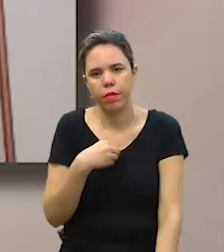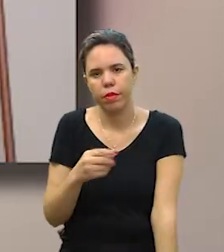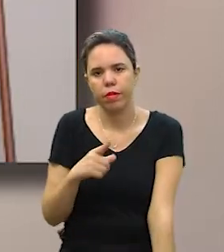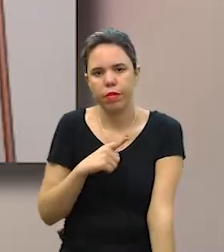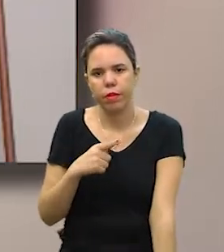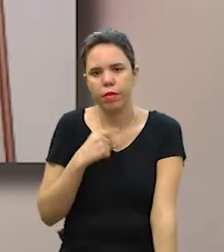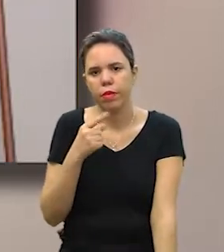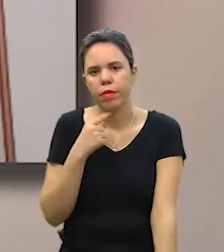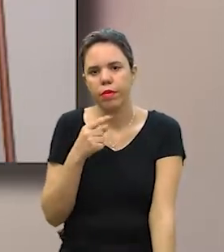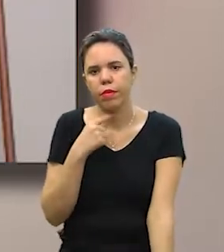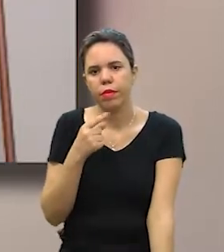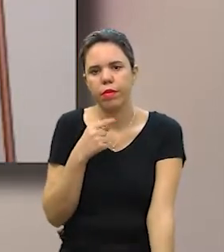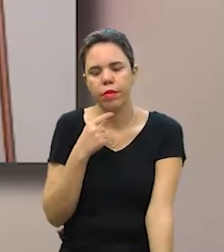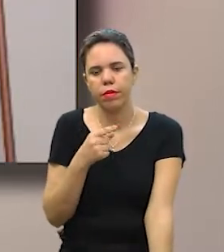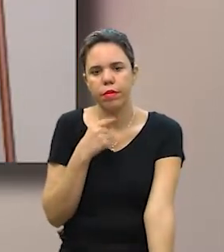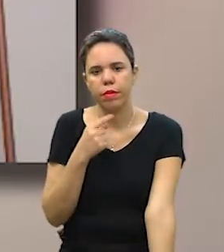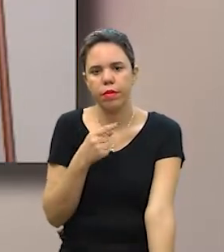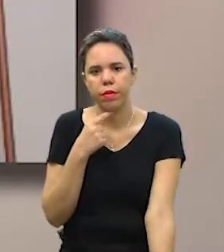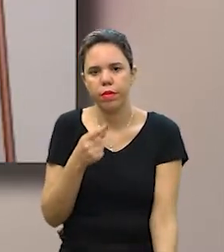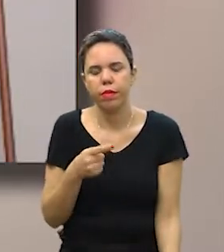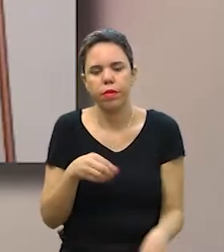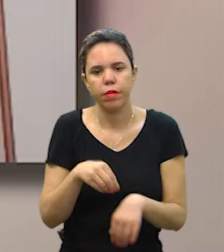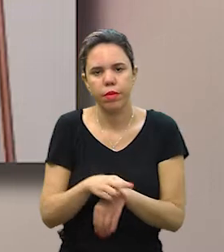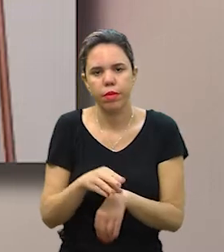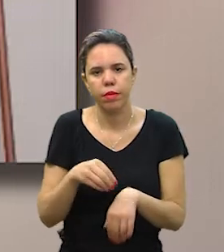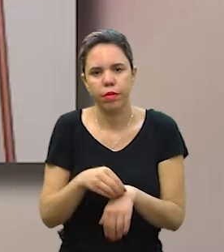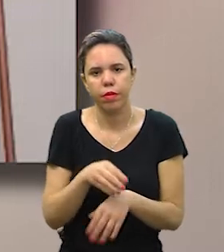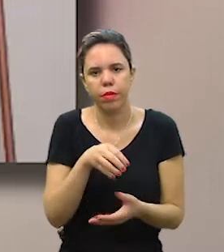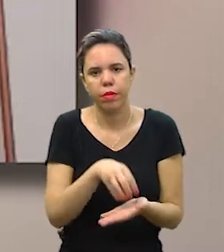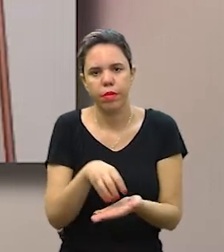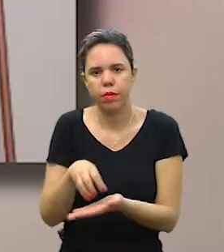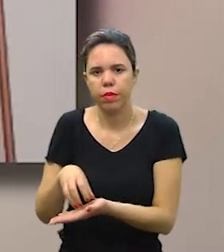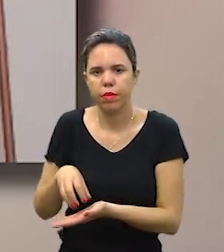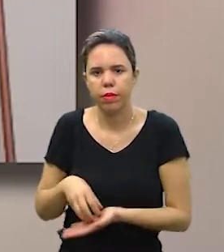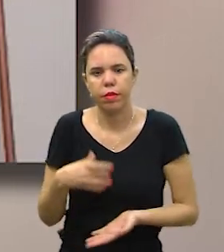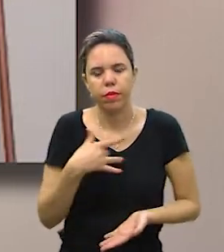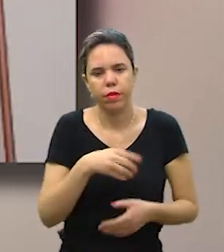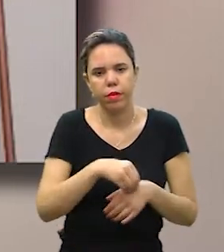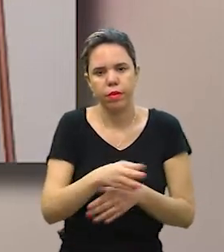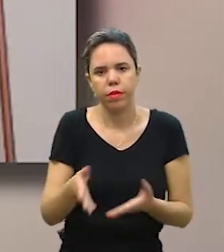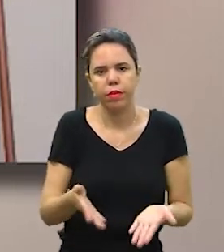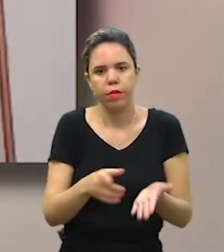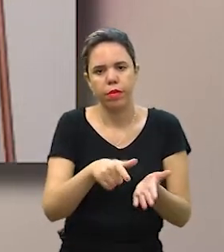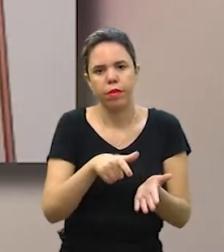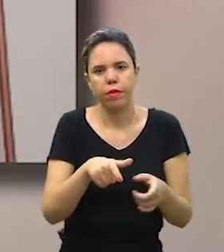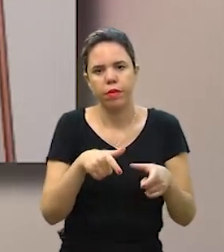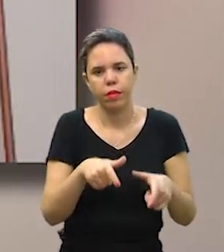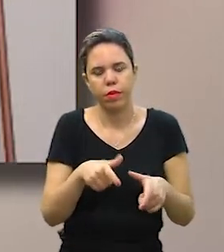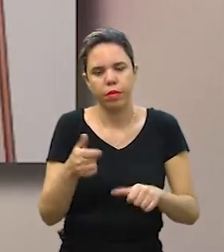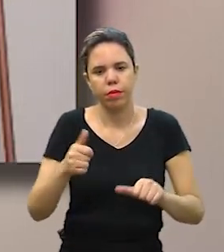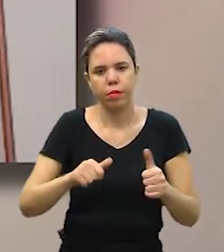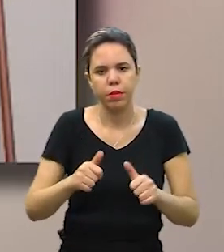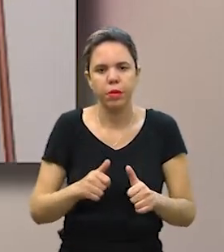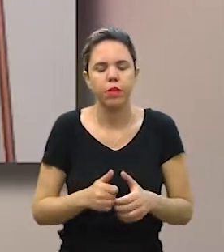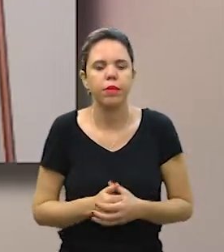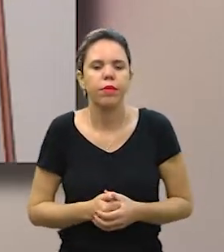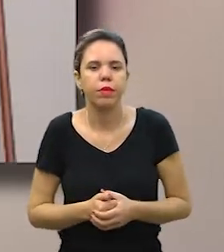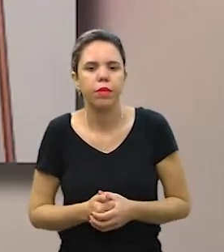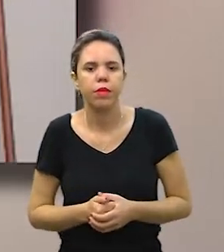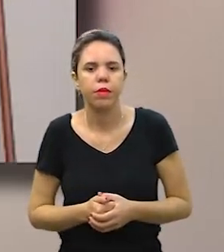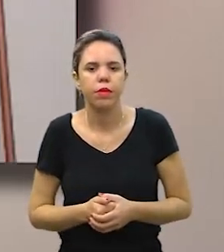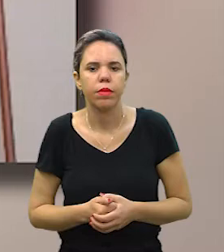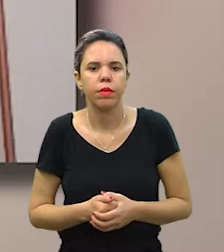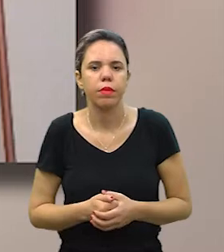Se vocês têm dúvidas, passem, né, nas unidades de saúde, levem a carteira para ser avaliada